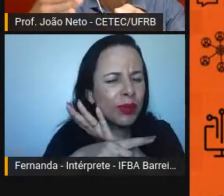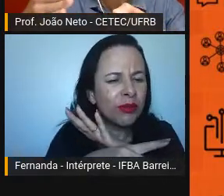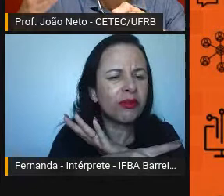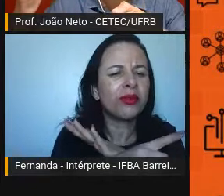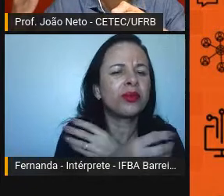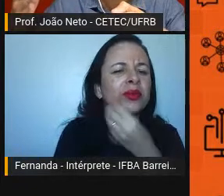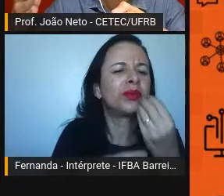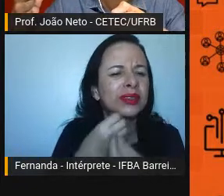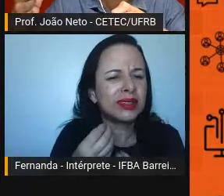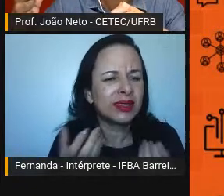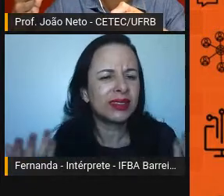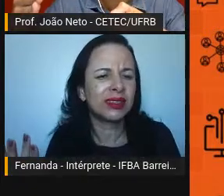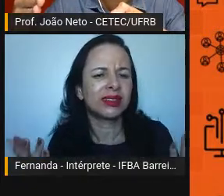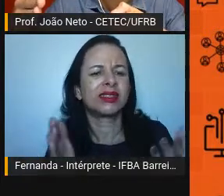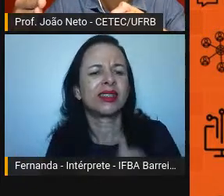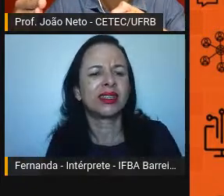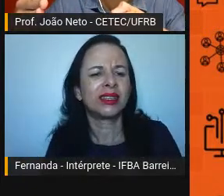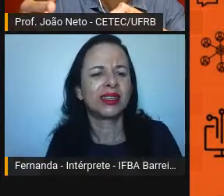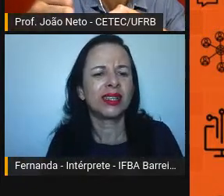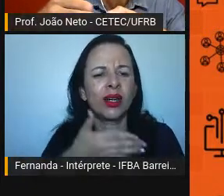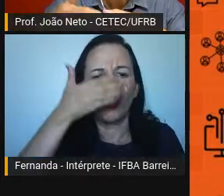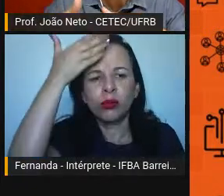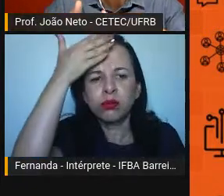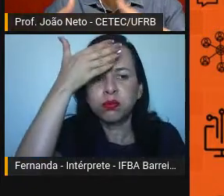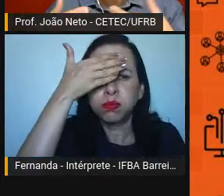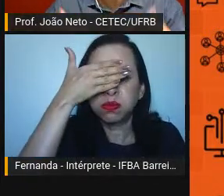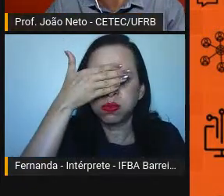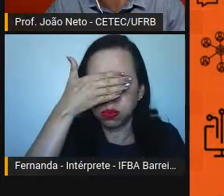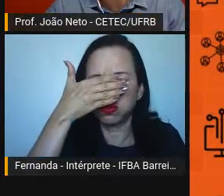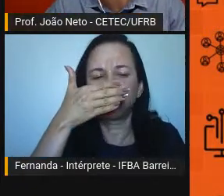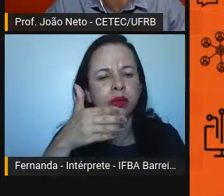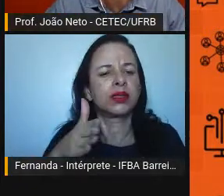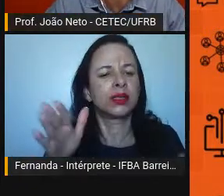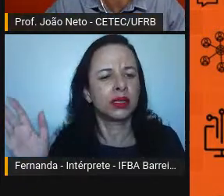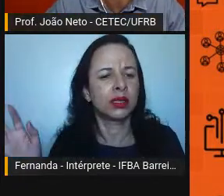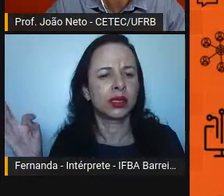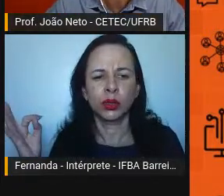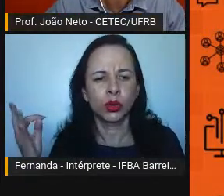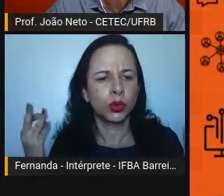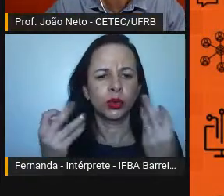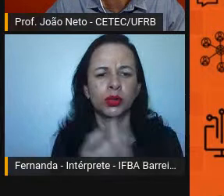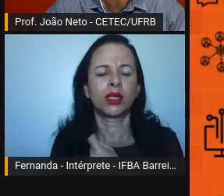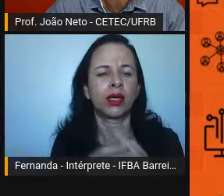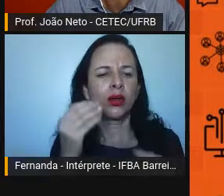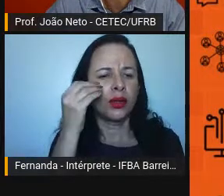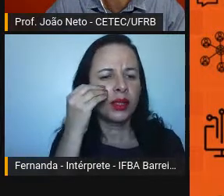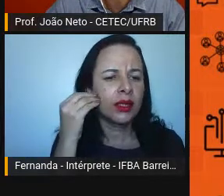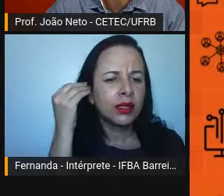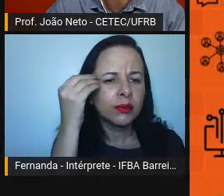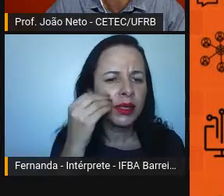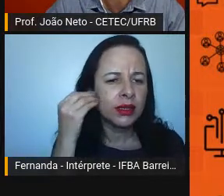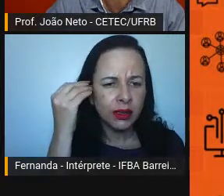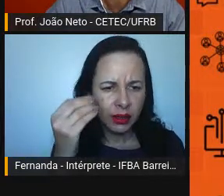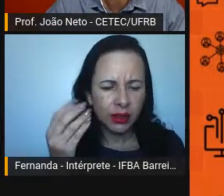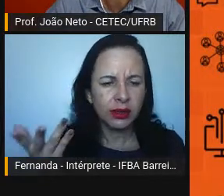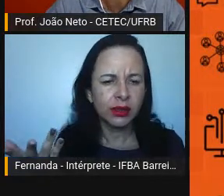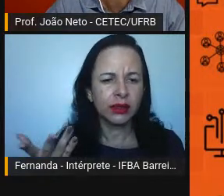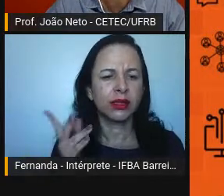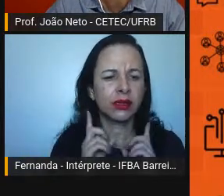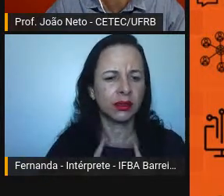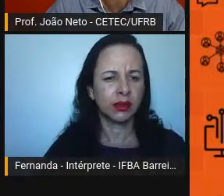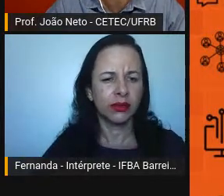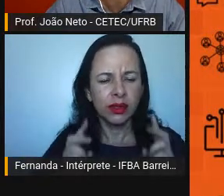em uma escala que tá chega à cegueira total e experiência dessa pessoa com deficiência visual